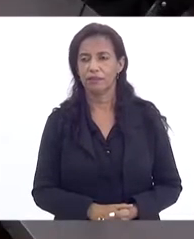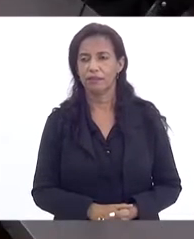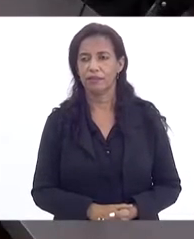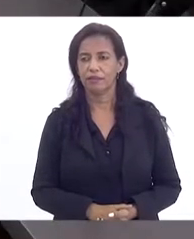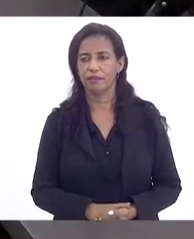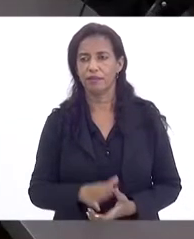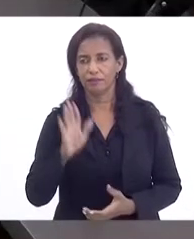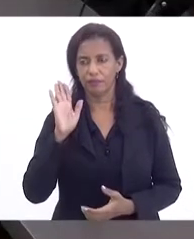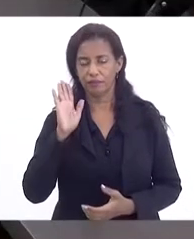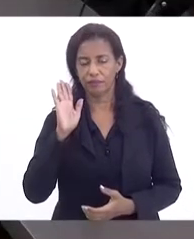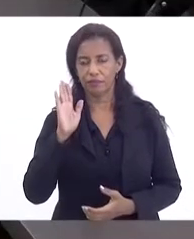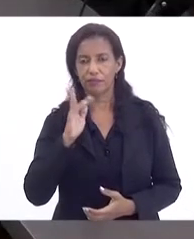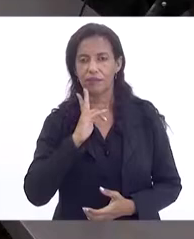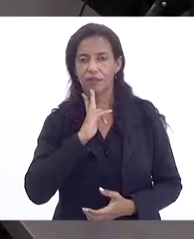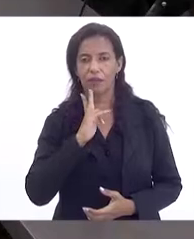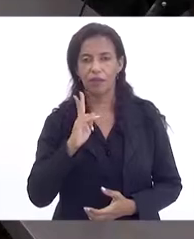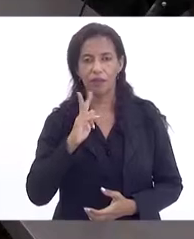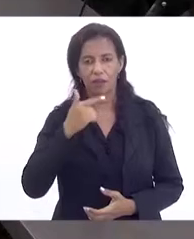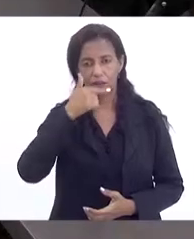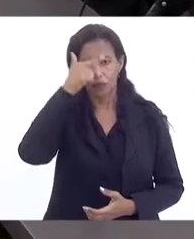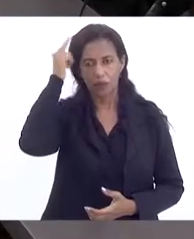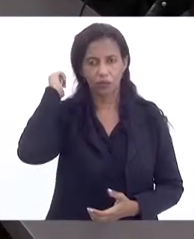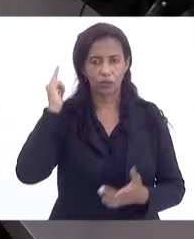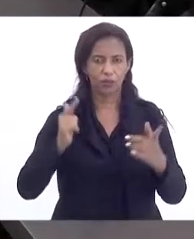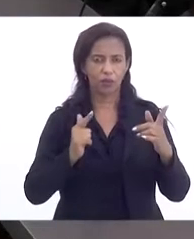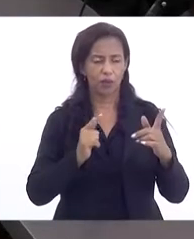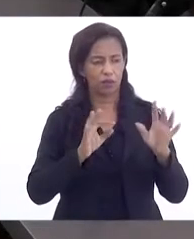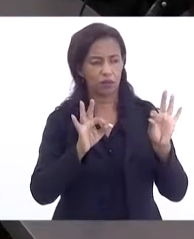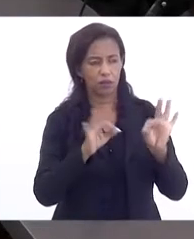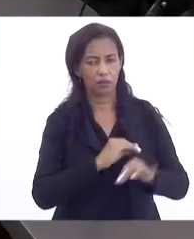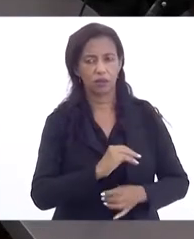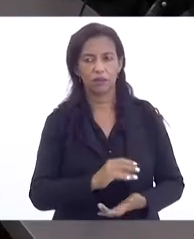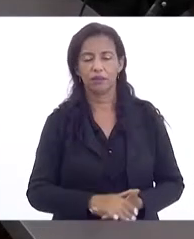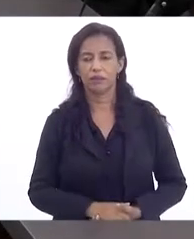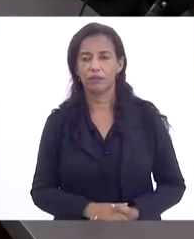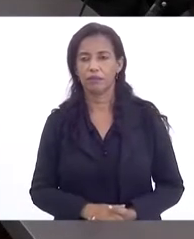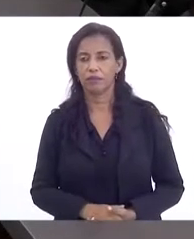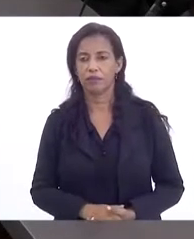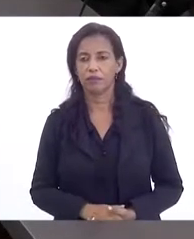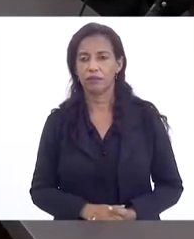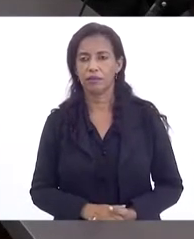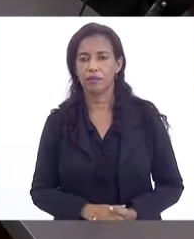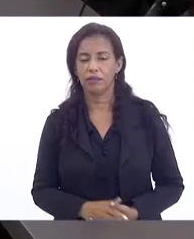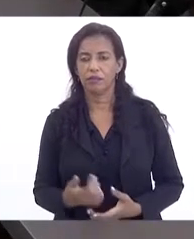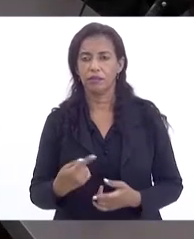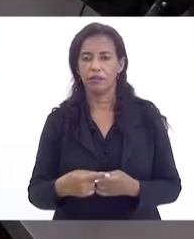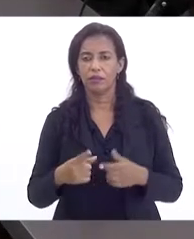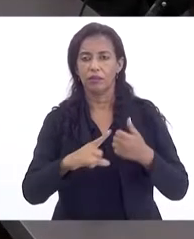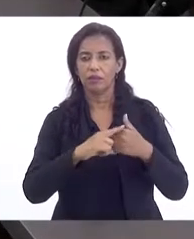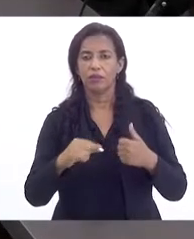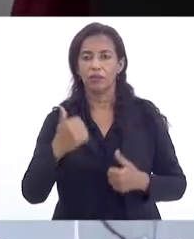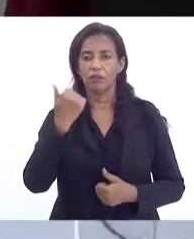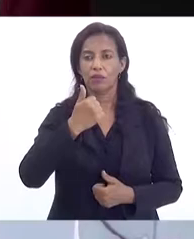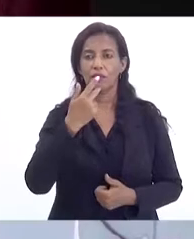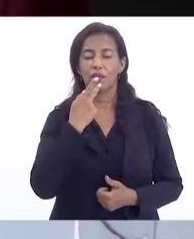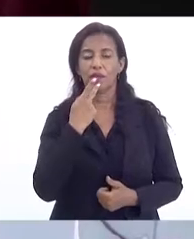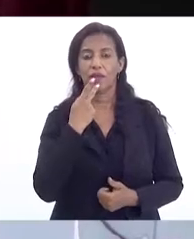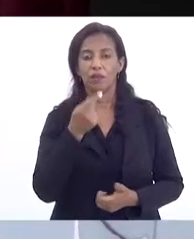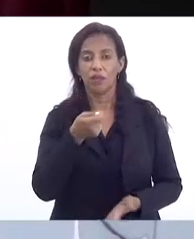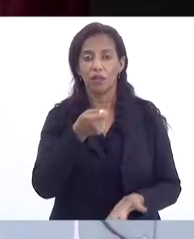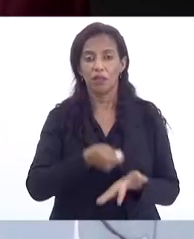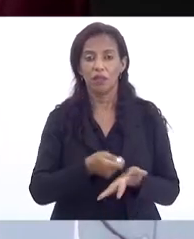Vamos garantir a palavra, deputado Luiz Paulo, para terminar, concluir a discussão. Porque o artigo 1º diz assim, fica